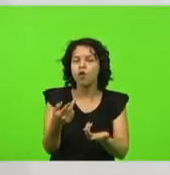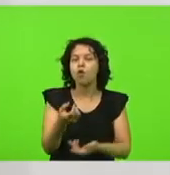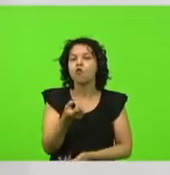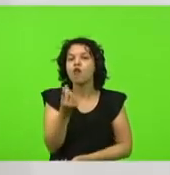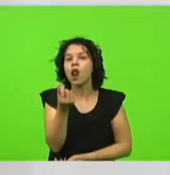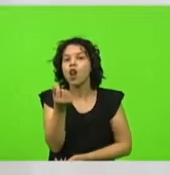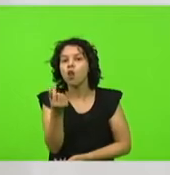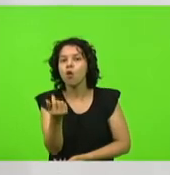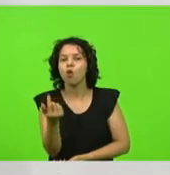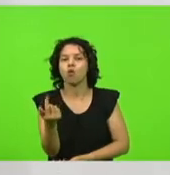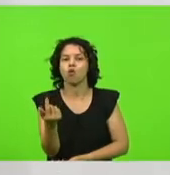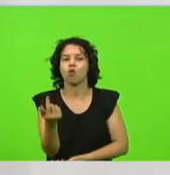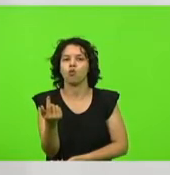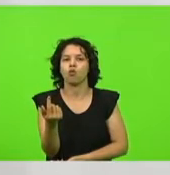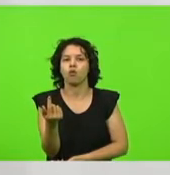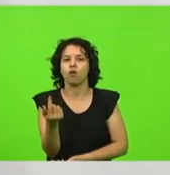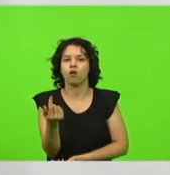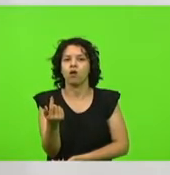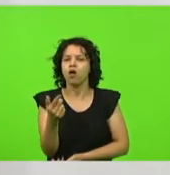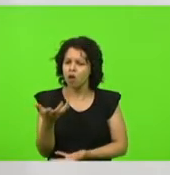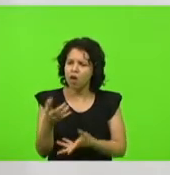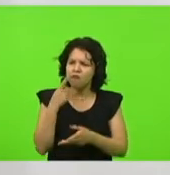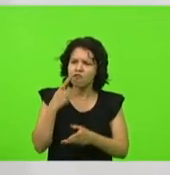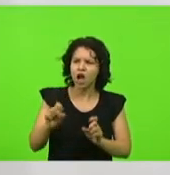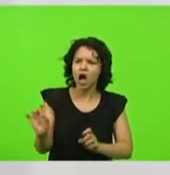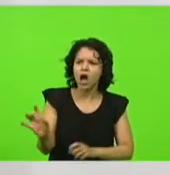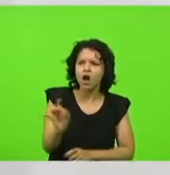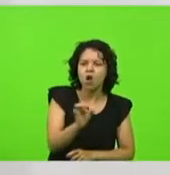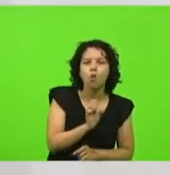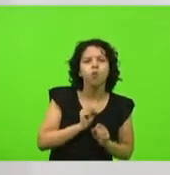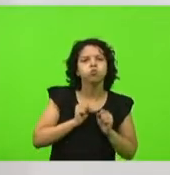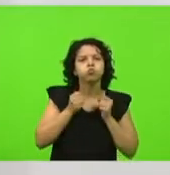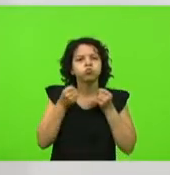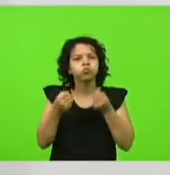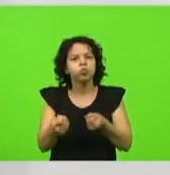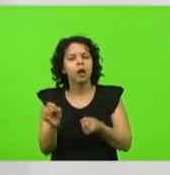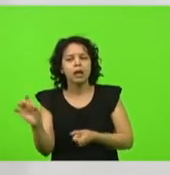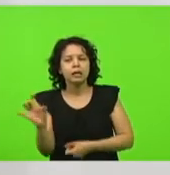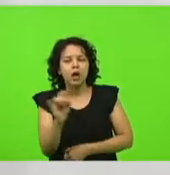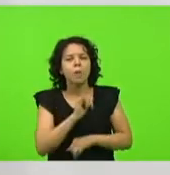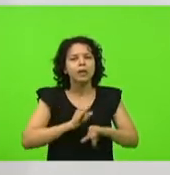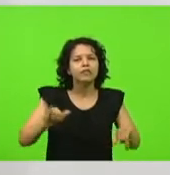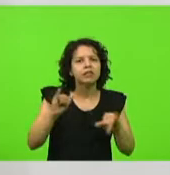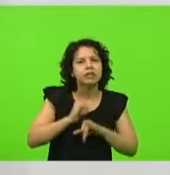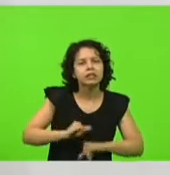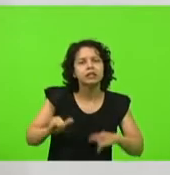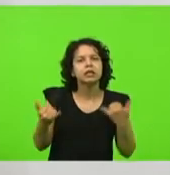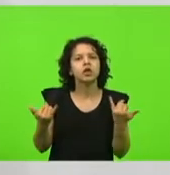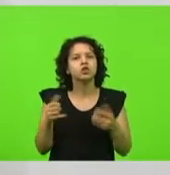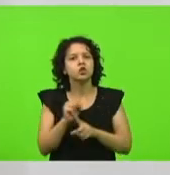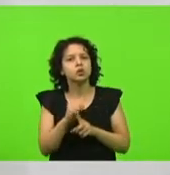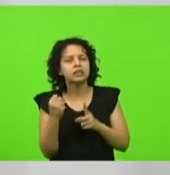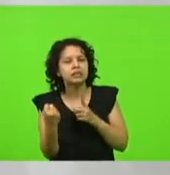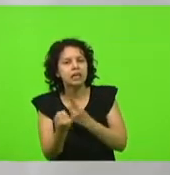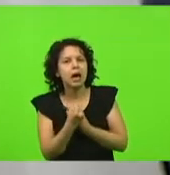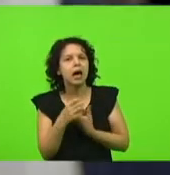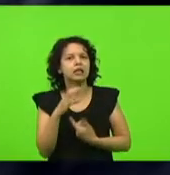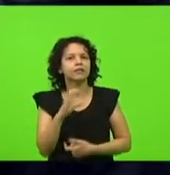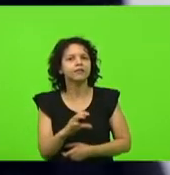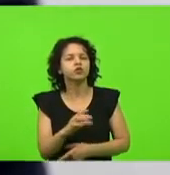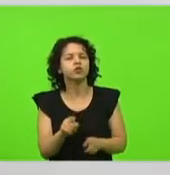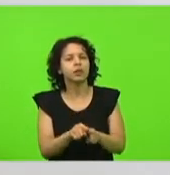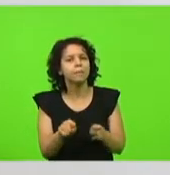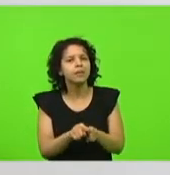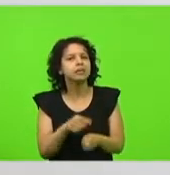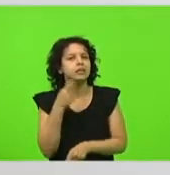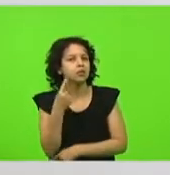mesmo empenho dos poderes aqui no Estado, cada um da sua manifestação, da sociedade civil organizada, dos deputados dessa